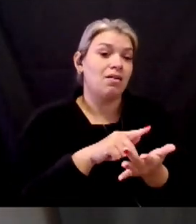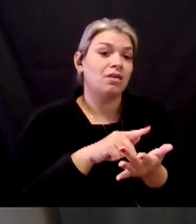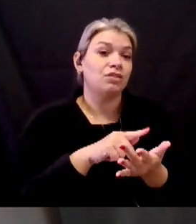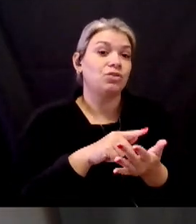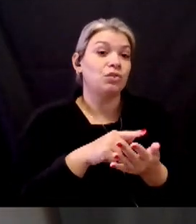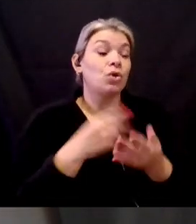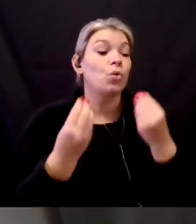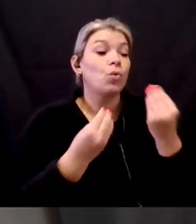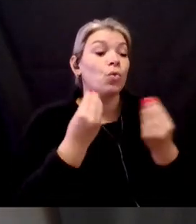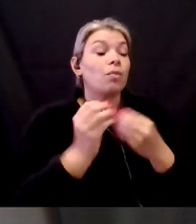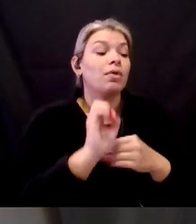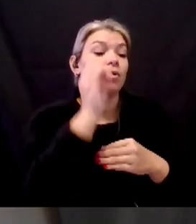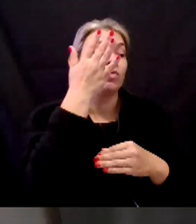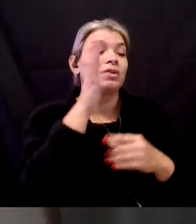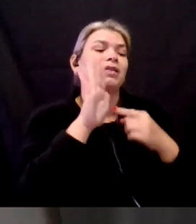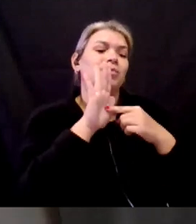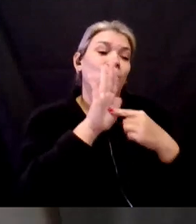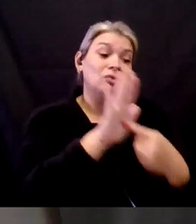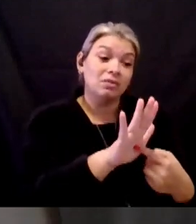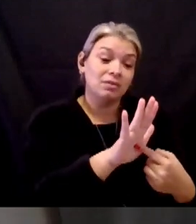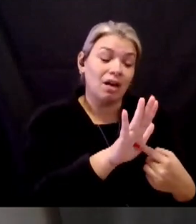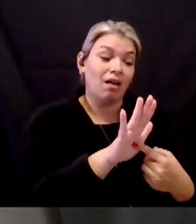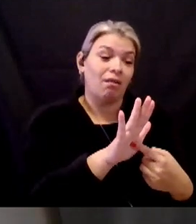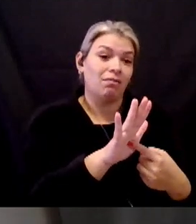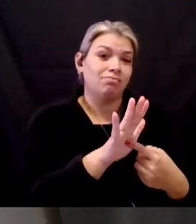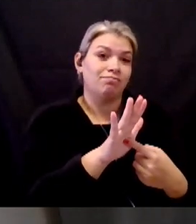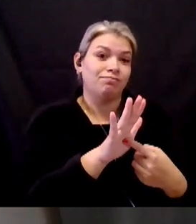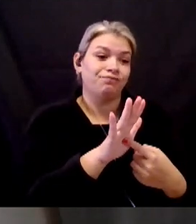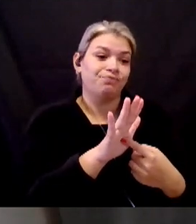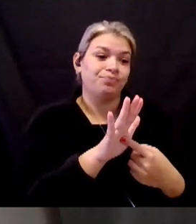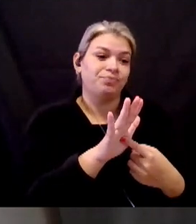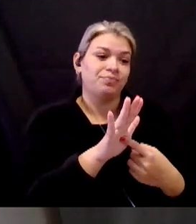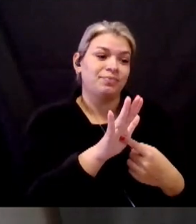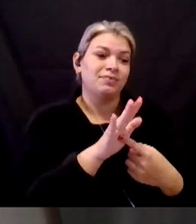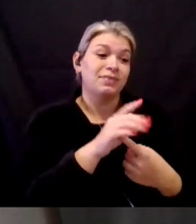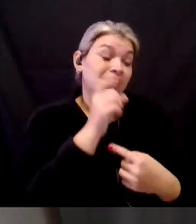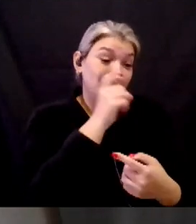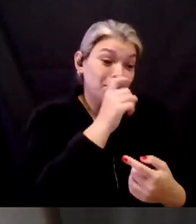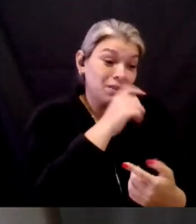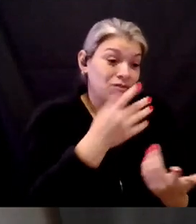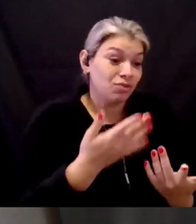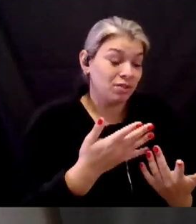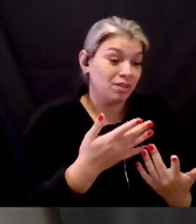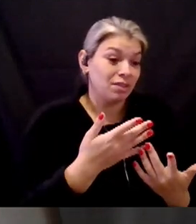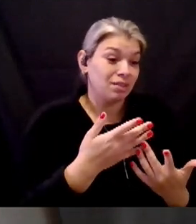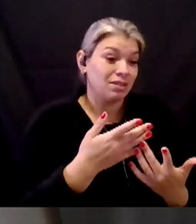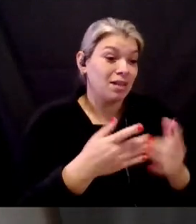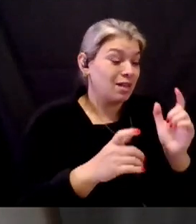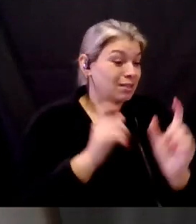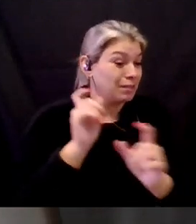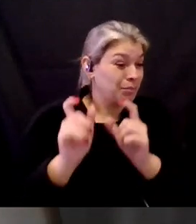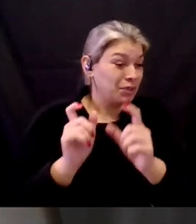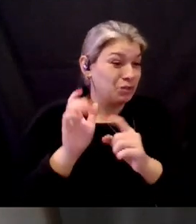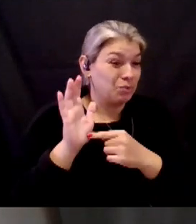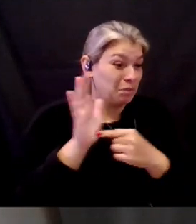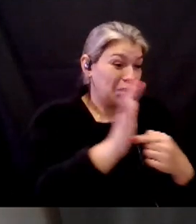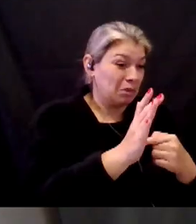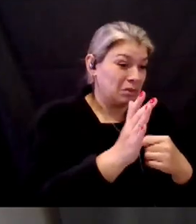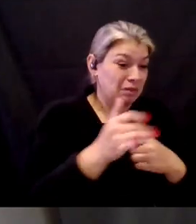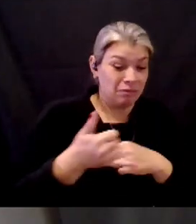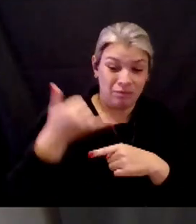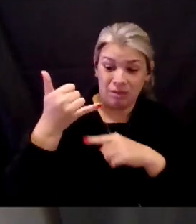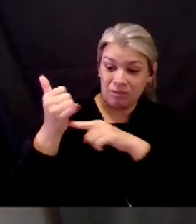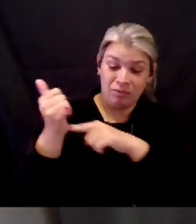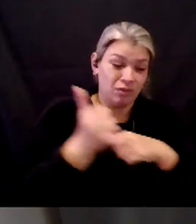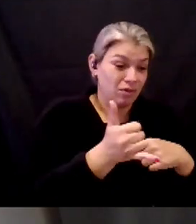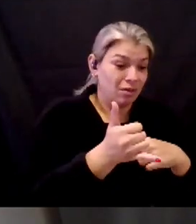realidades, né, mostrar que aquilo ali é um filtro, que as pessoas não são daquele jeito, que as pessoas reais não são,